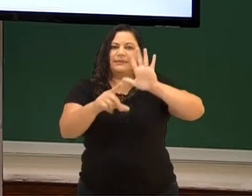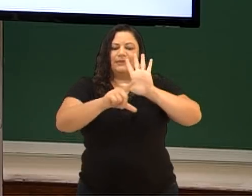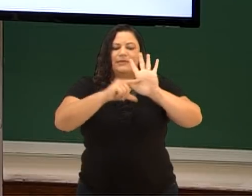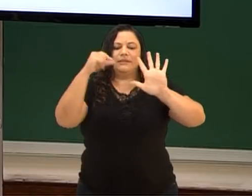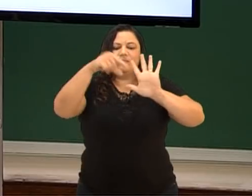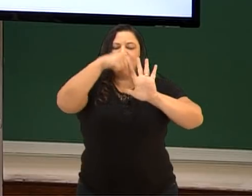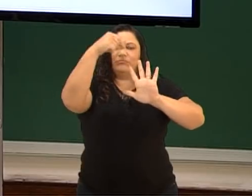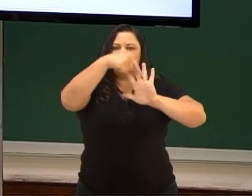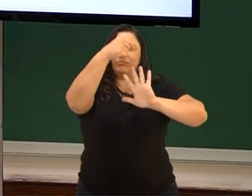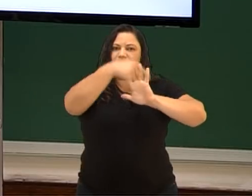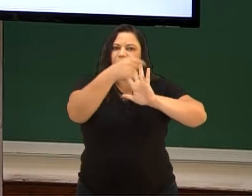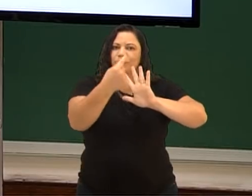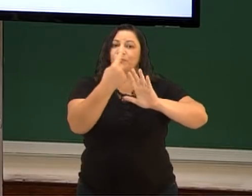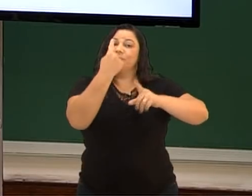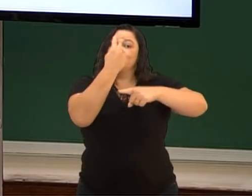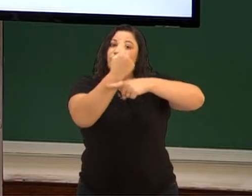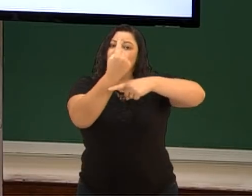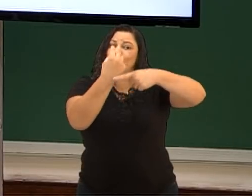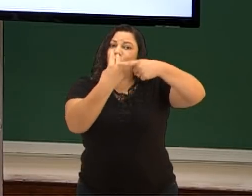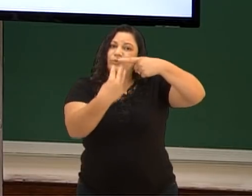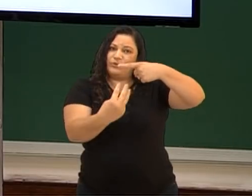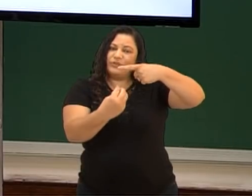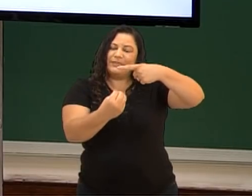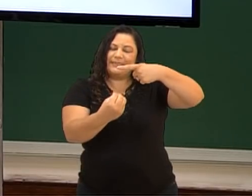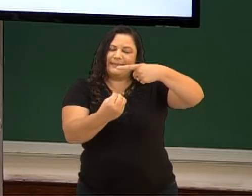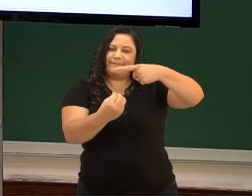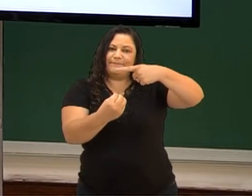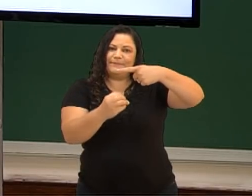né, gostam de série. Então, quer dizer que eu